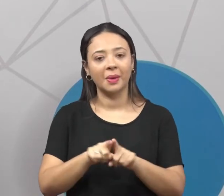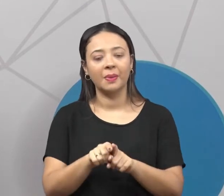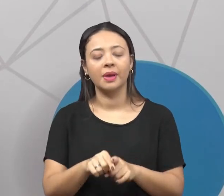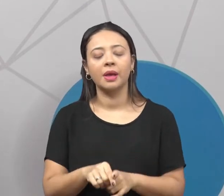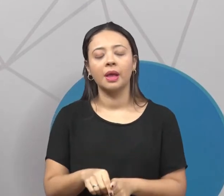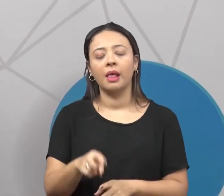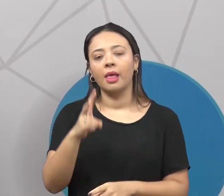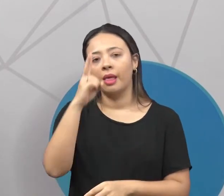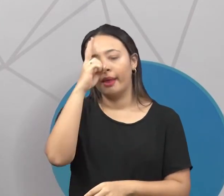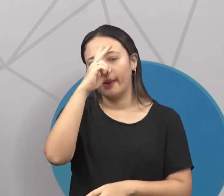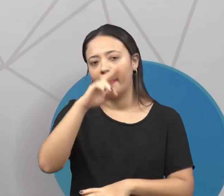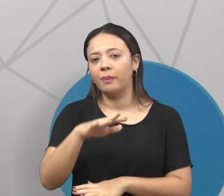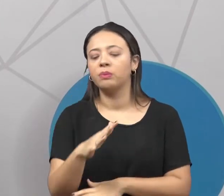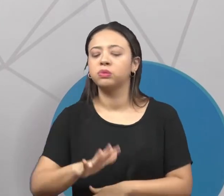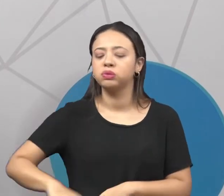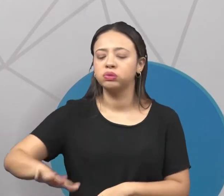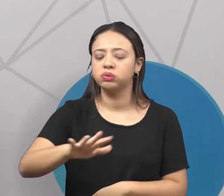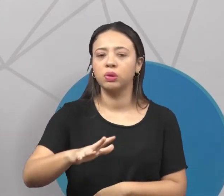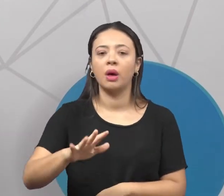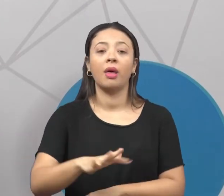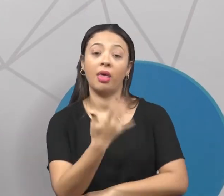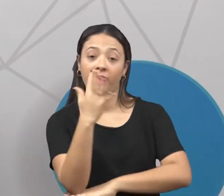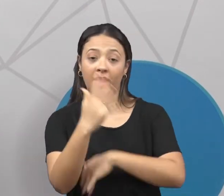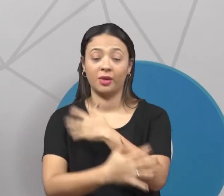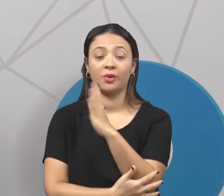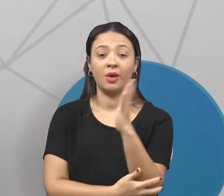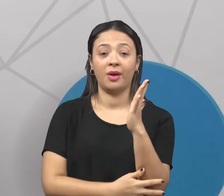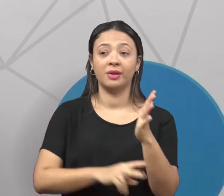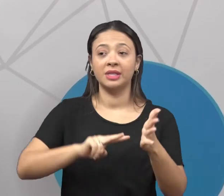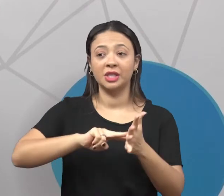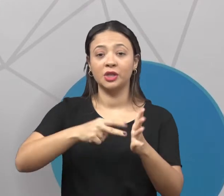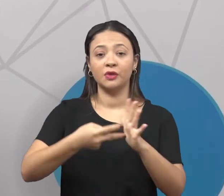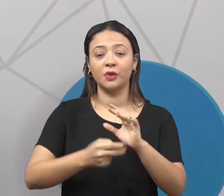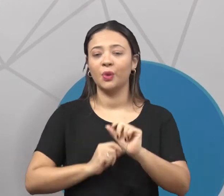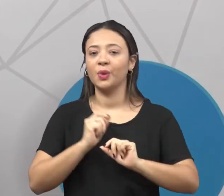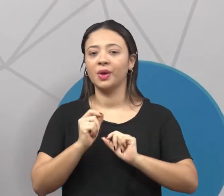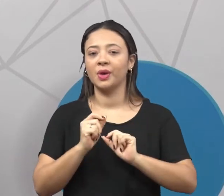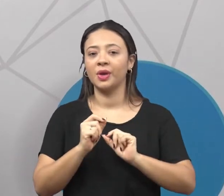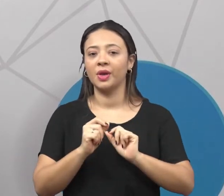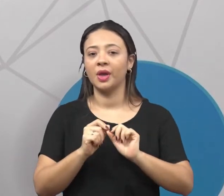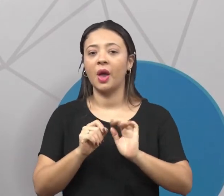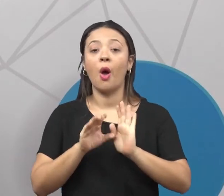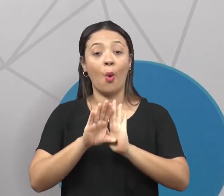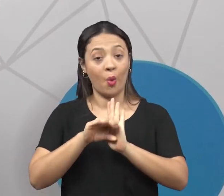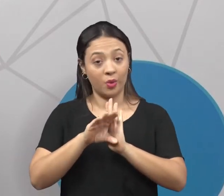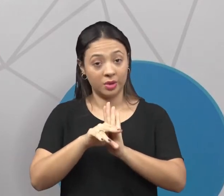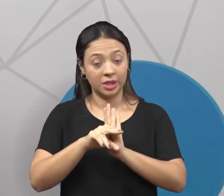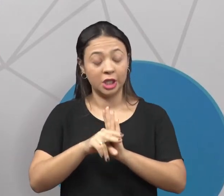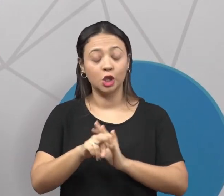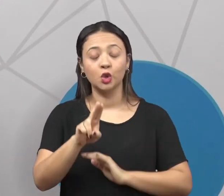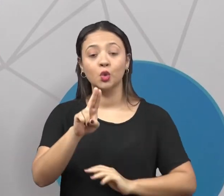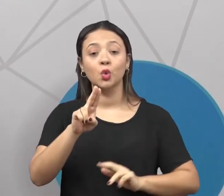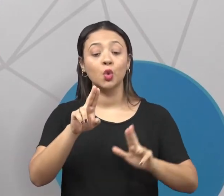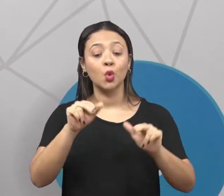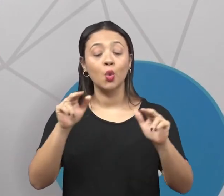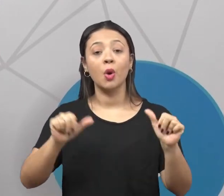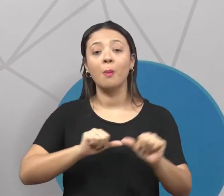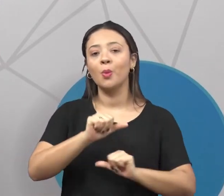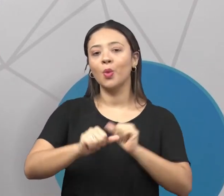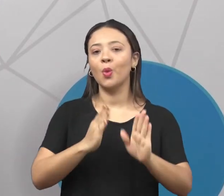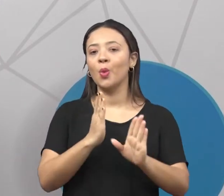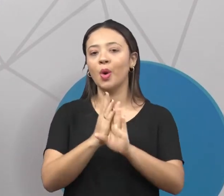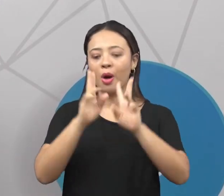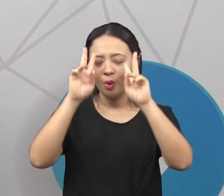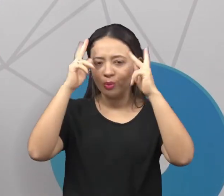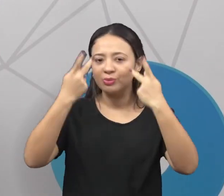a gente já pode observar que a paisagem natural é aquela que realmente, como diz o conceito, que não houve uma modificação ou uma ação humana.